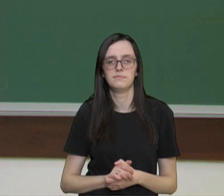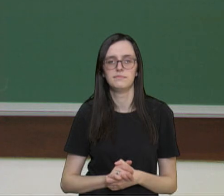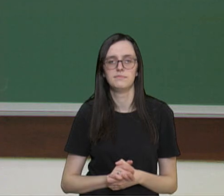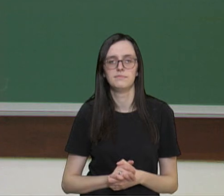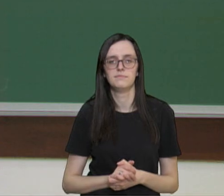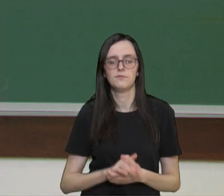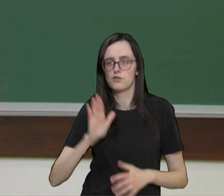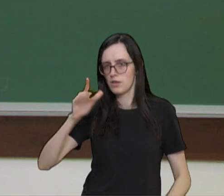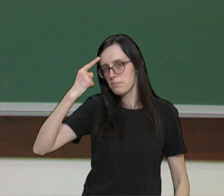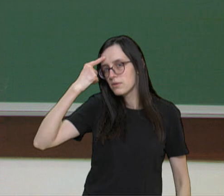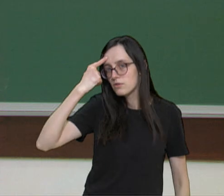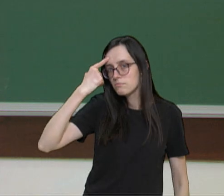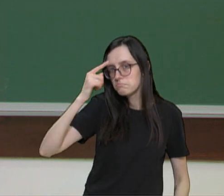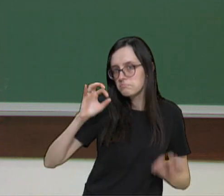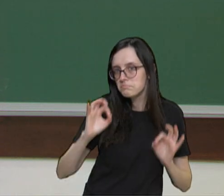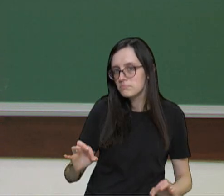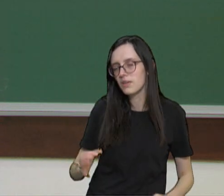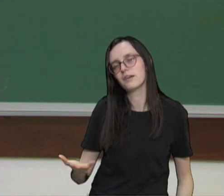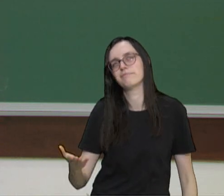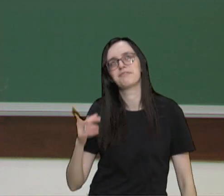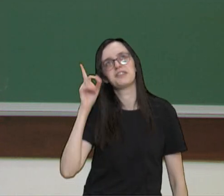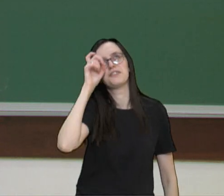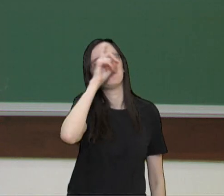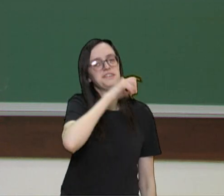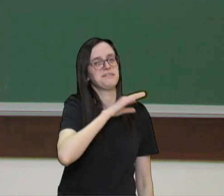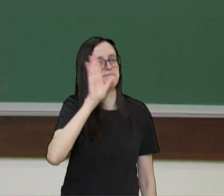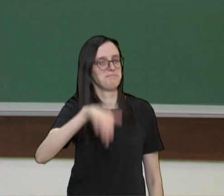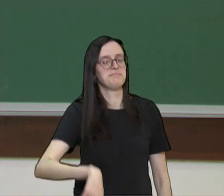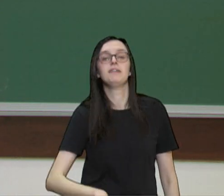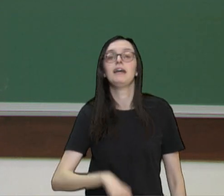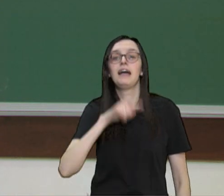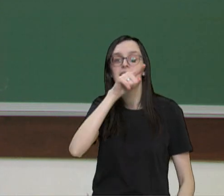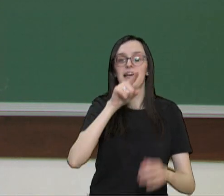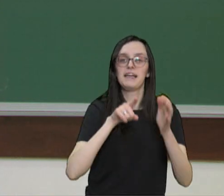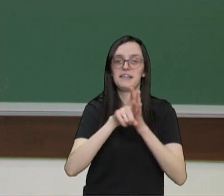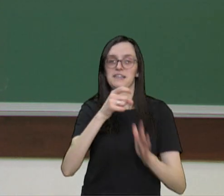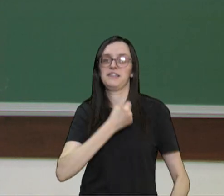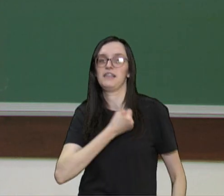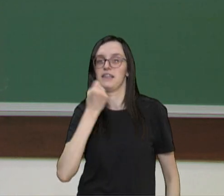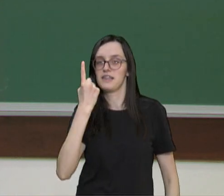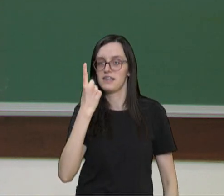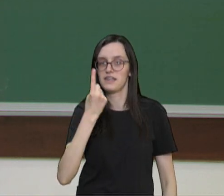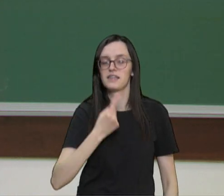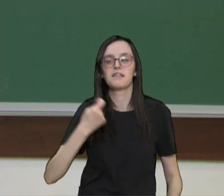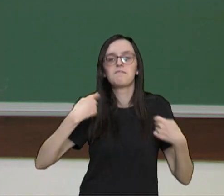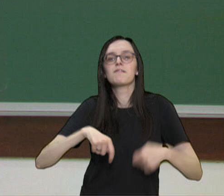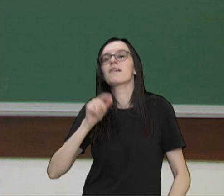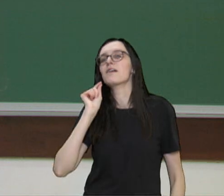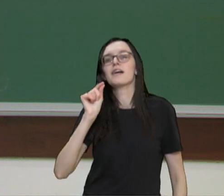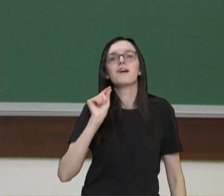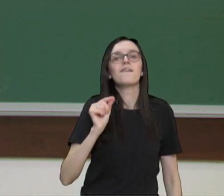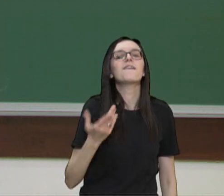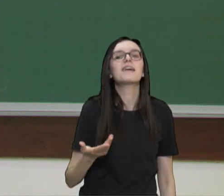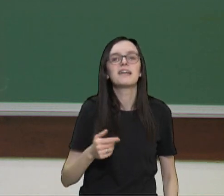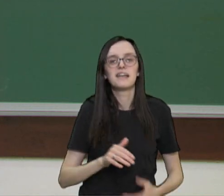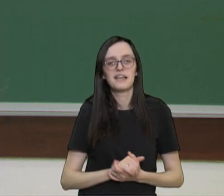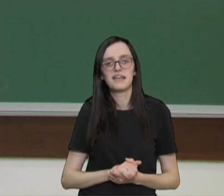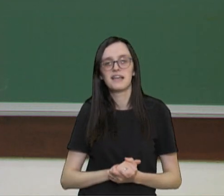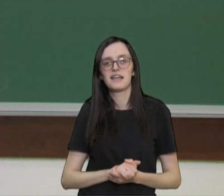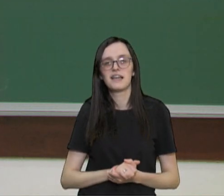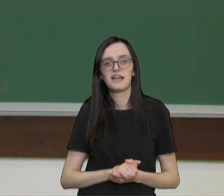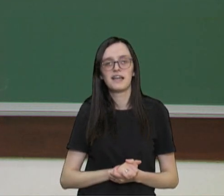Já pensou? Certeza? Nossa, muito difícil essa. Essa aqui é aquela para pegar e colocar assim